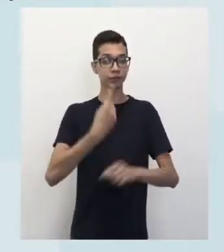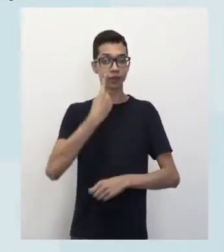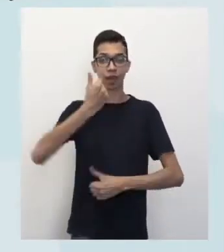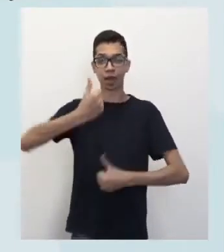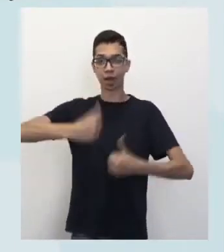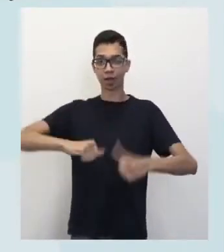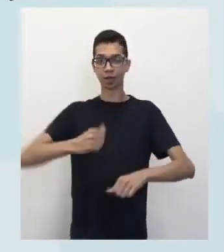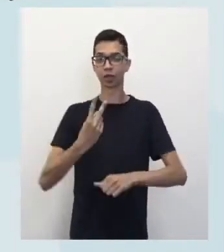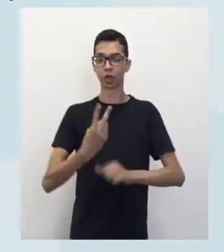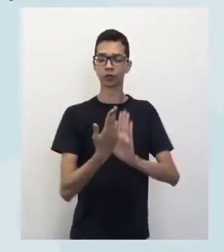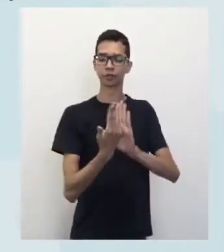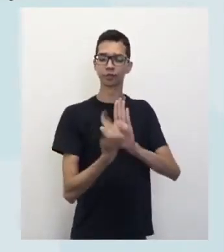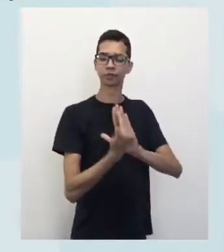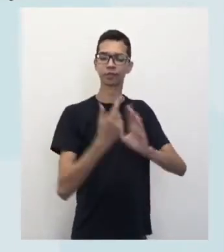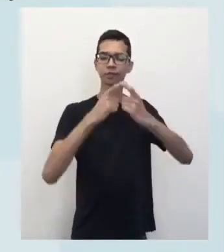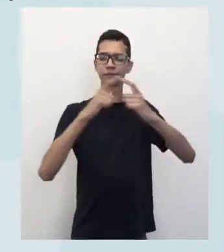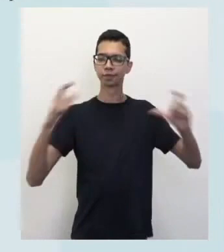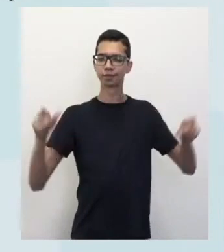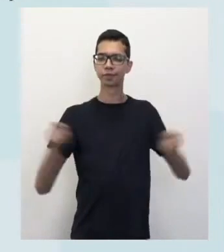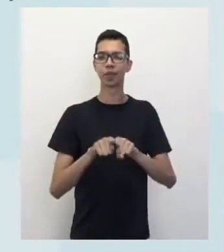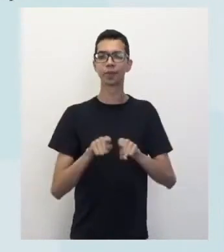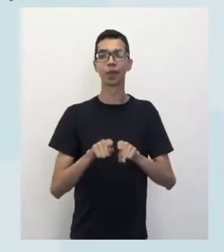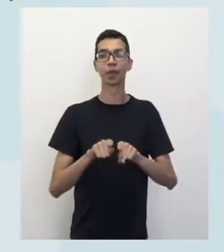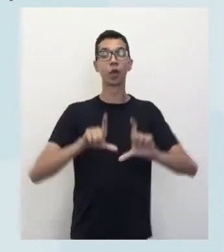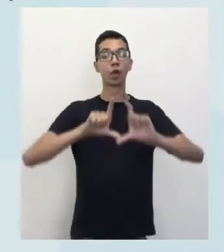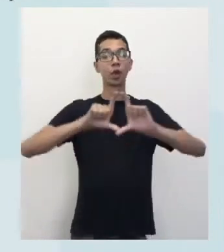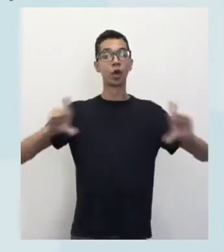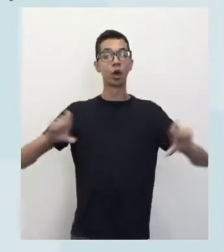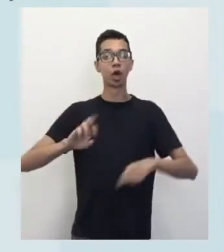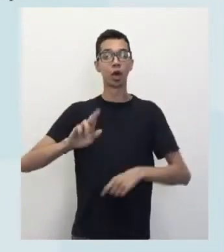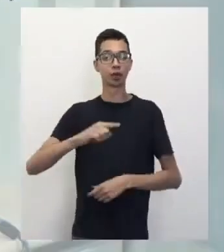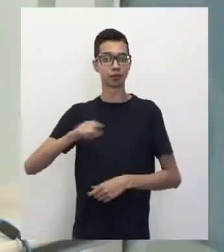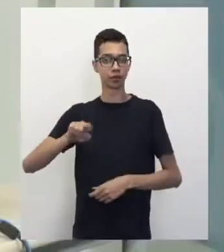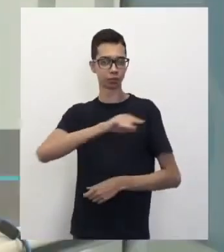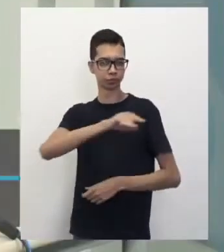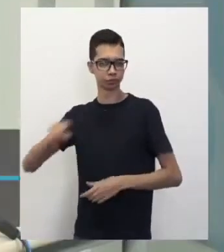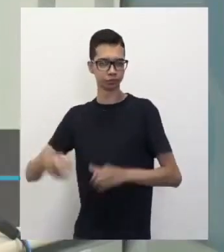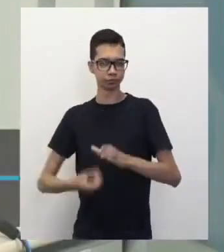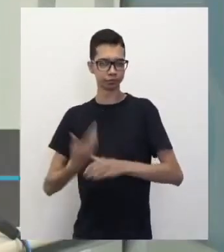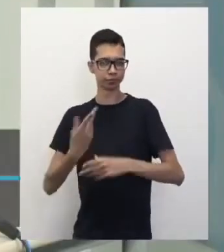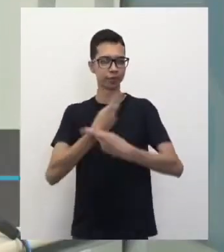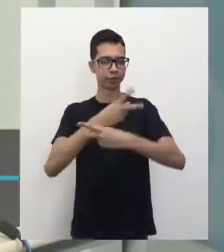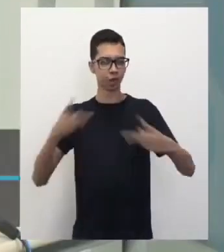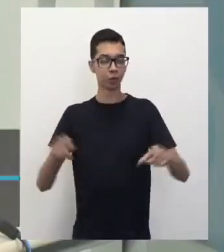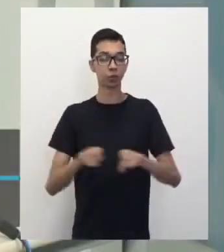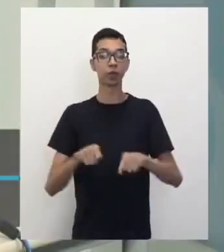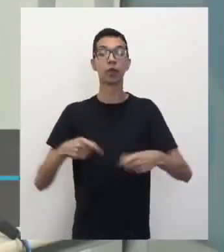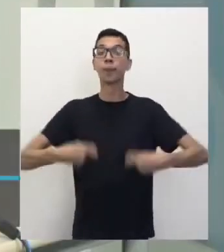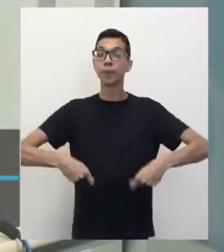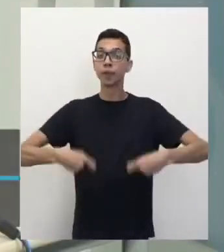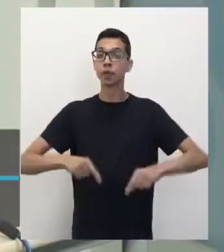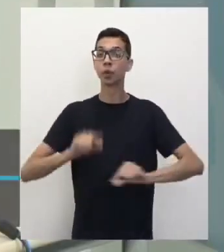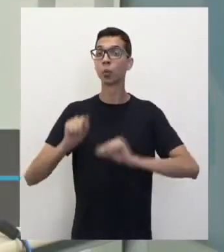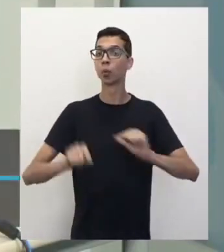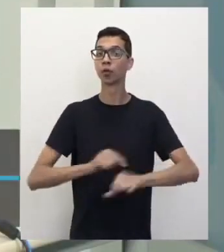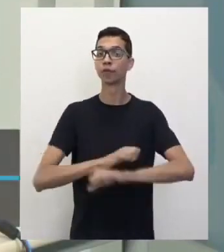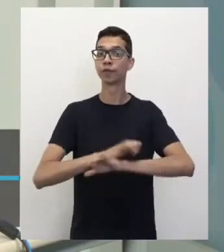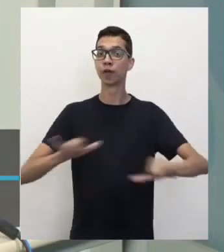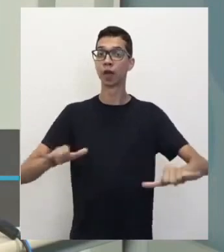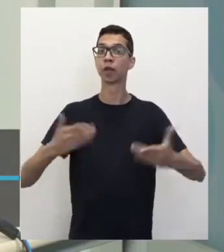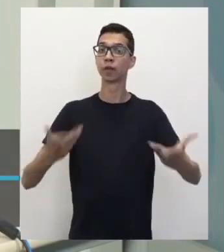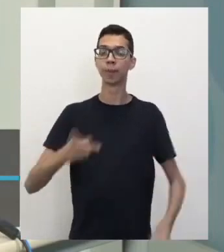tirinhas, lemos algumas orações e vocês também criaram as orações de vocês. E nós temos que dizer, então, somente, né,